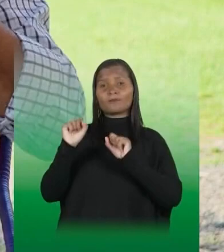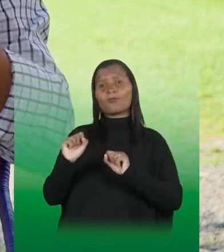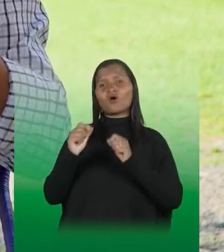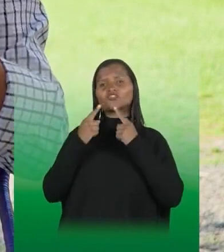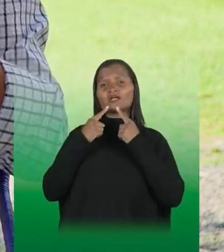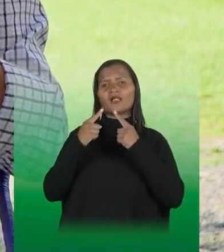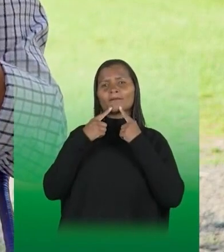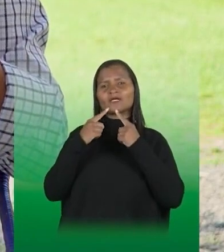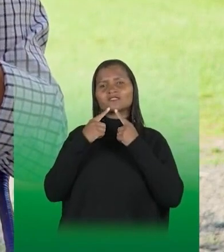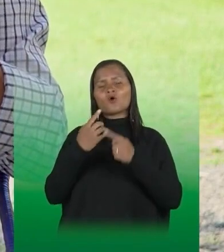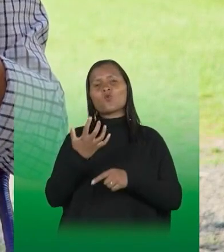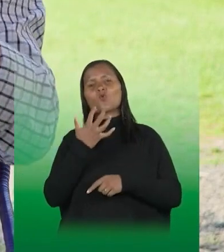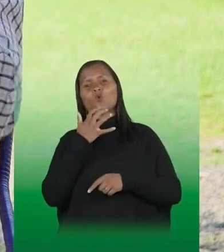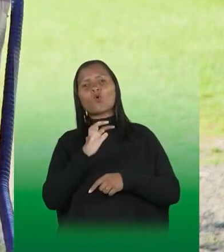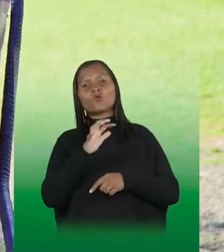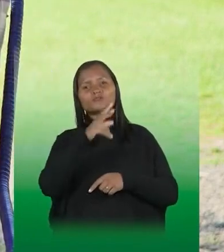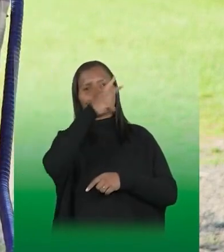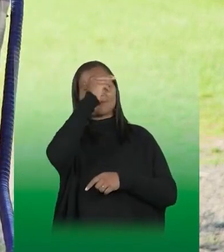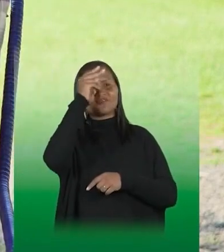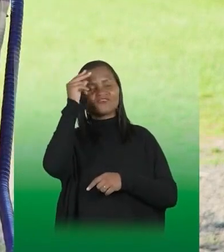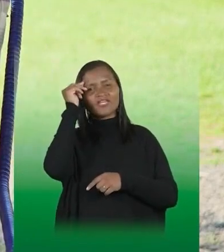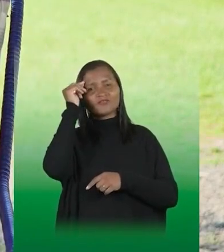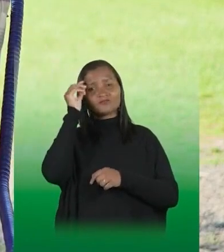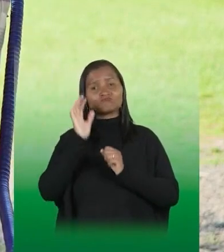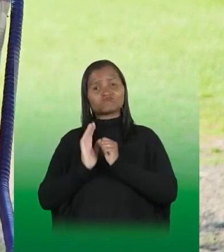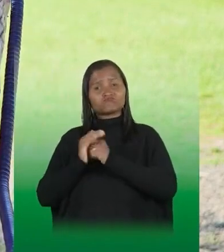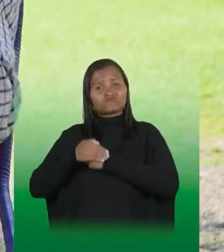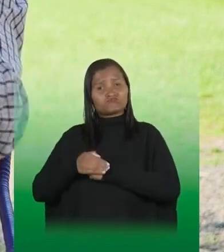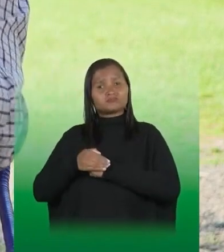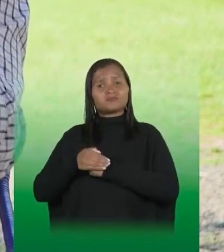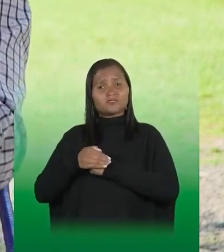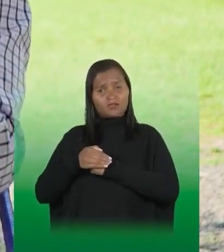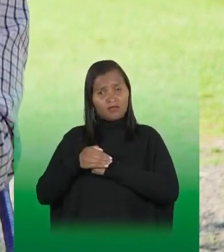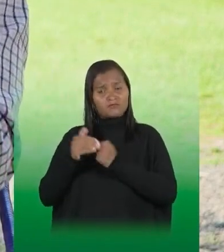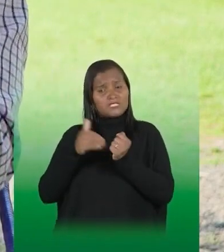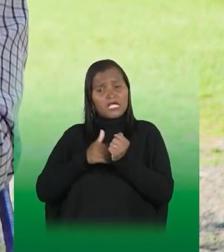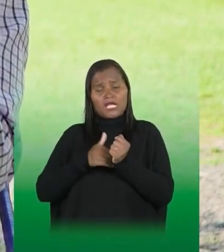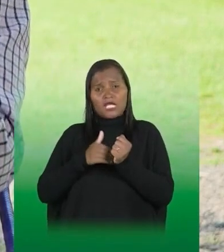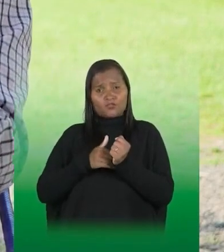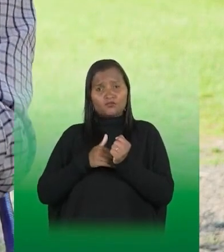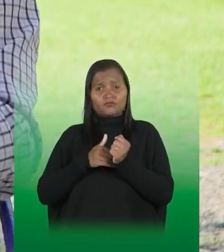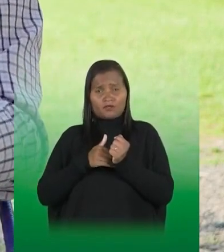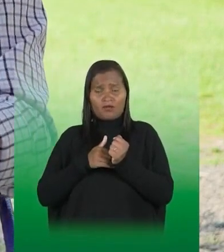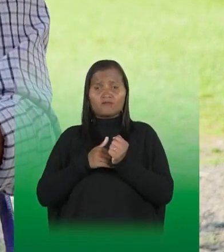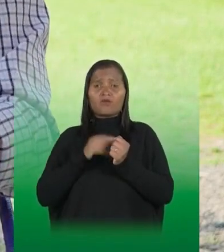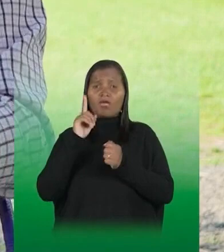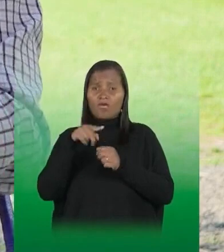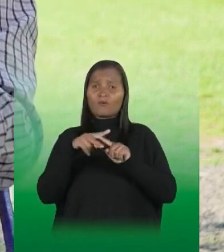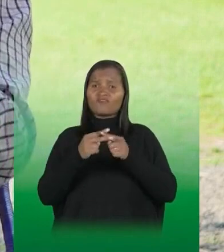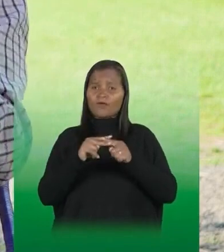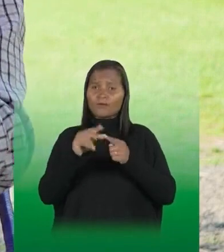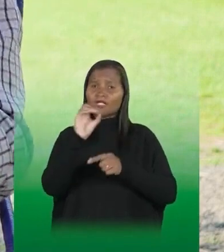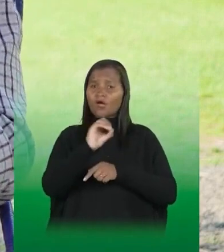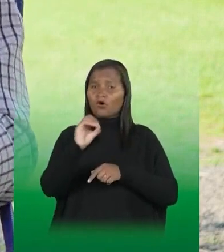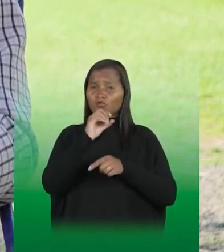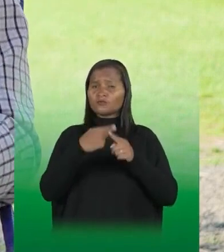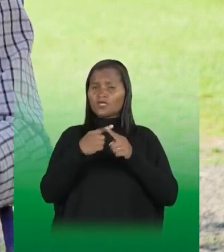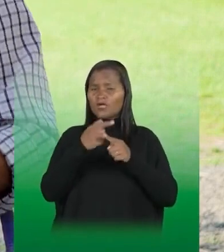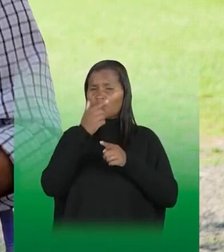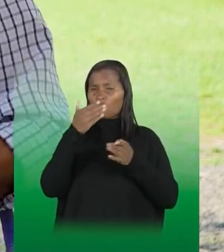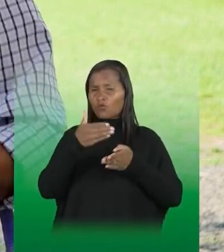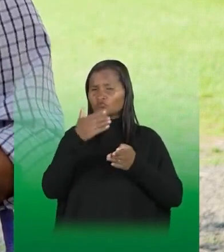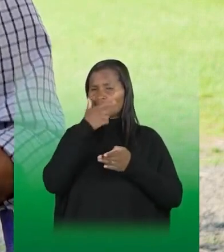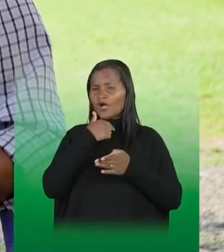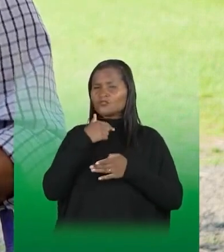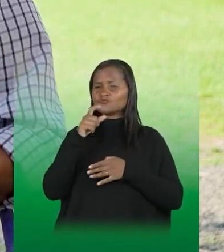uma reclamação contra o prefeito sem ser identificado. Isto é uma ferramenta ótima, porque hoje deve ter